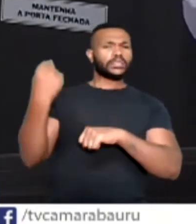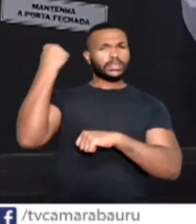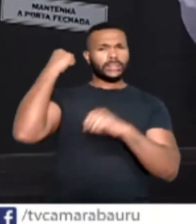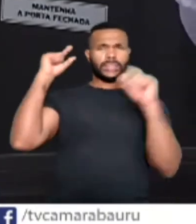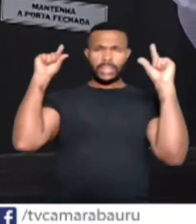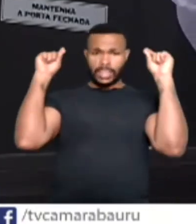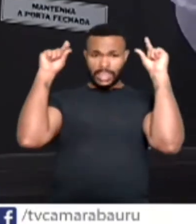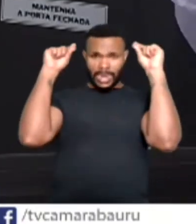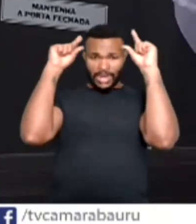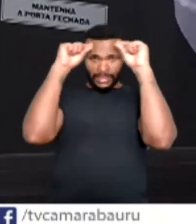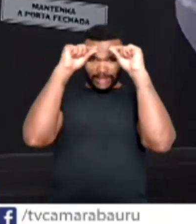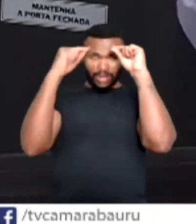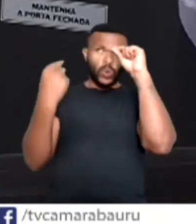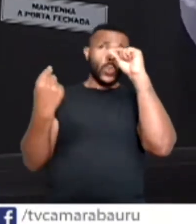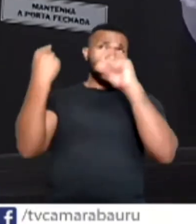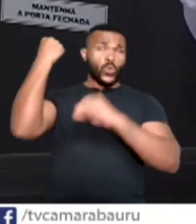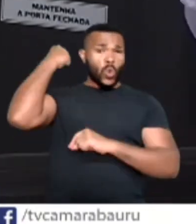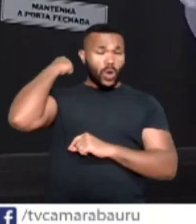em risco,